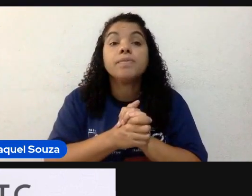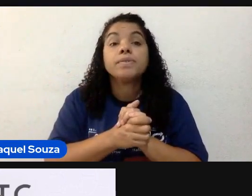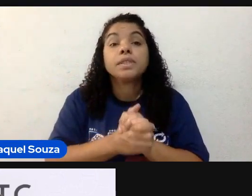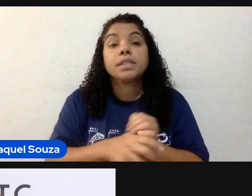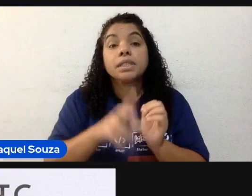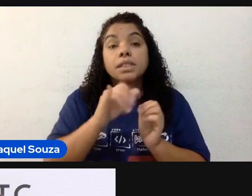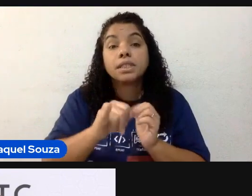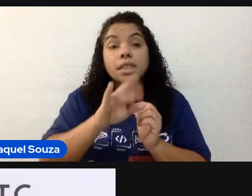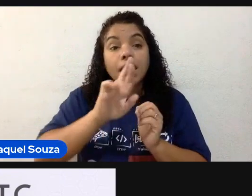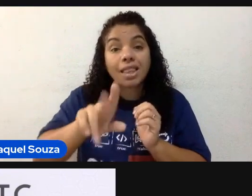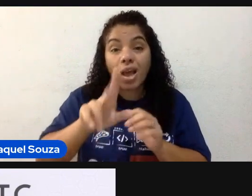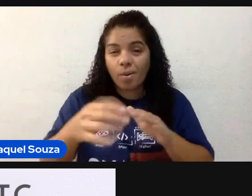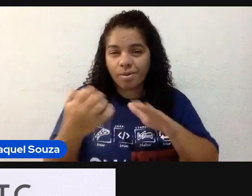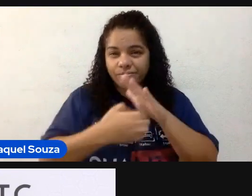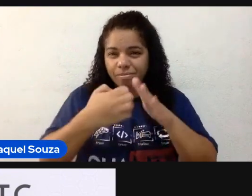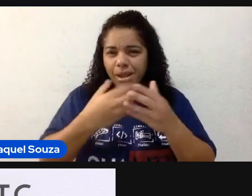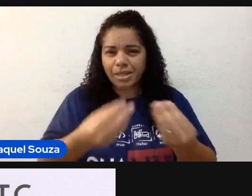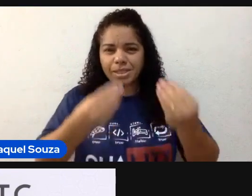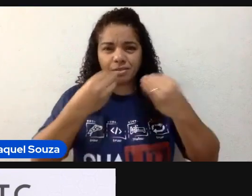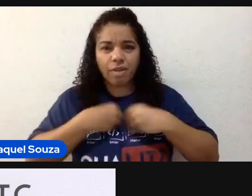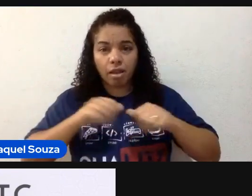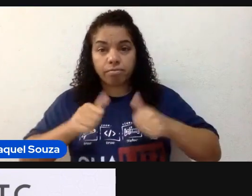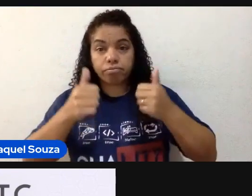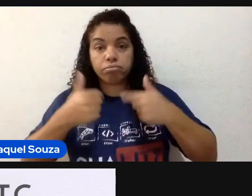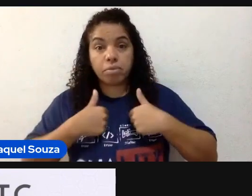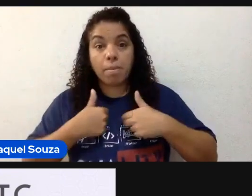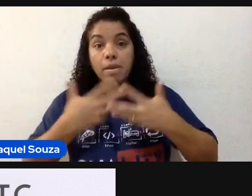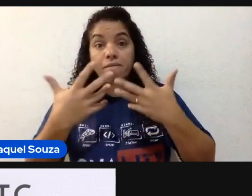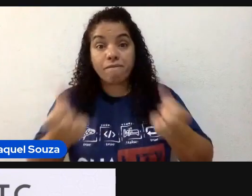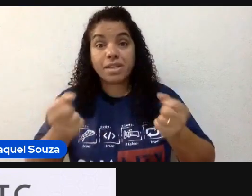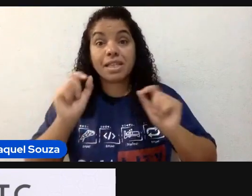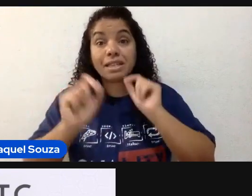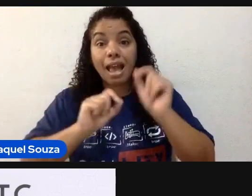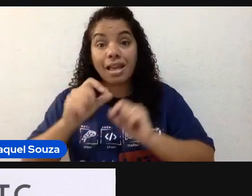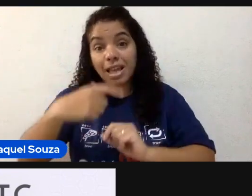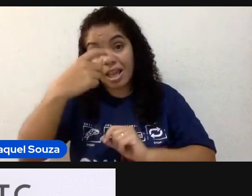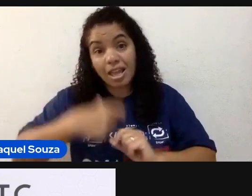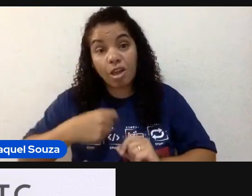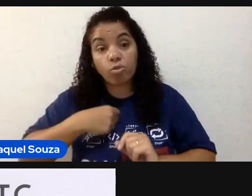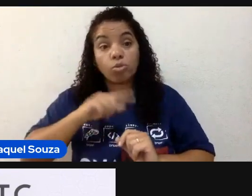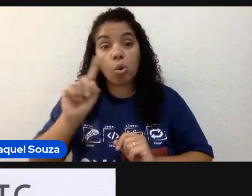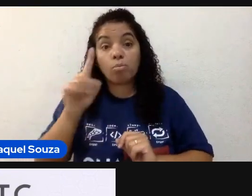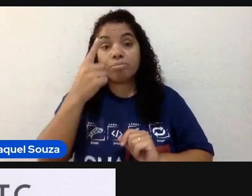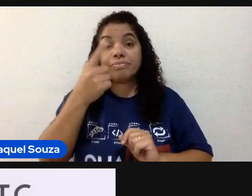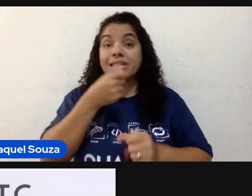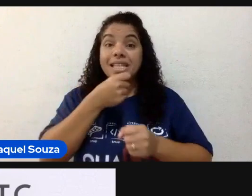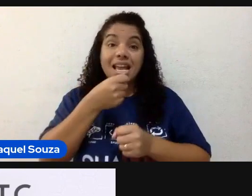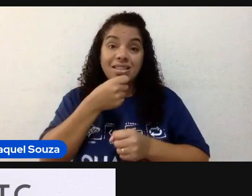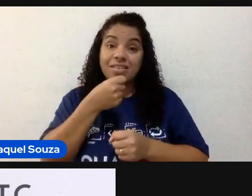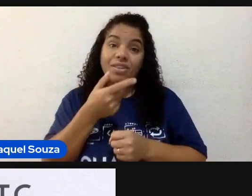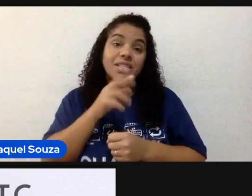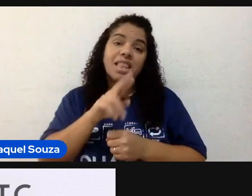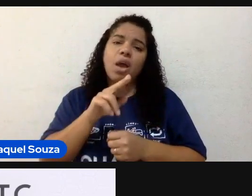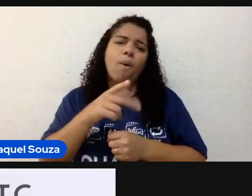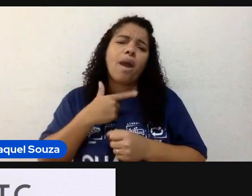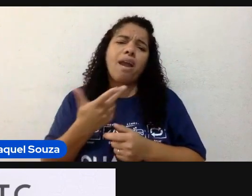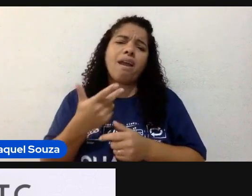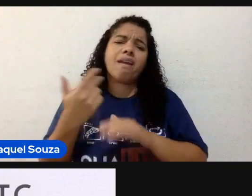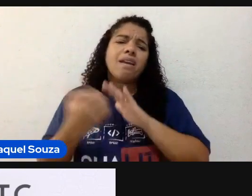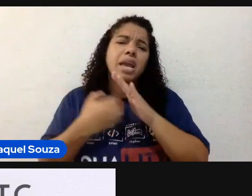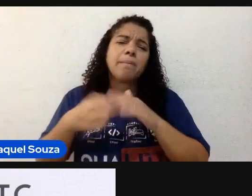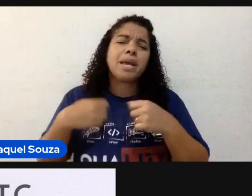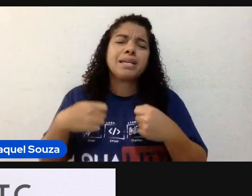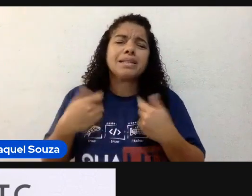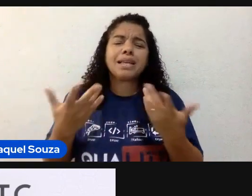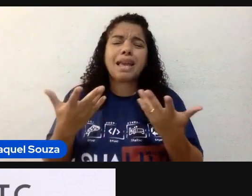for uma empresa que vai agregar para mim e que vai aceitar quem eu sou logo na entrevista, não é uma empresa que eu tenha que gastar a